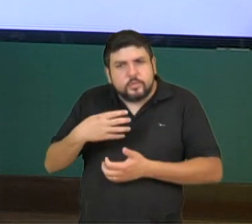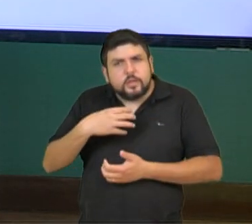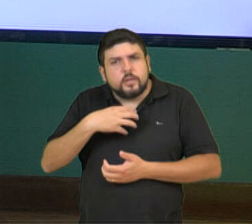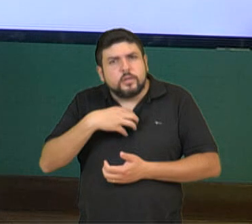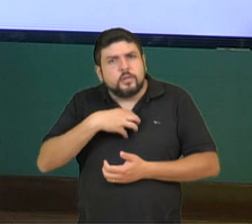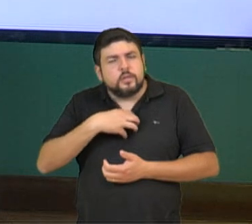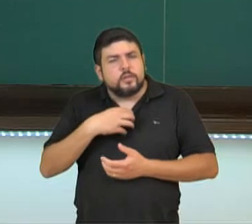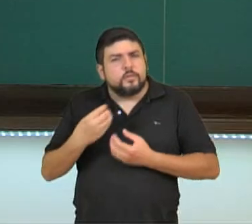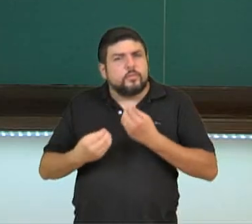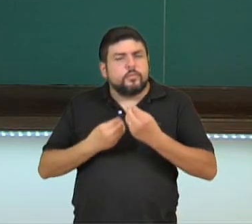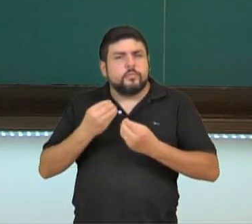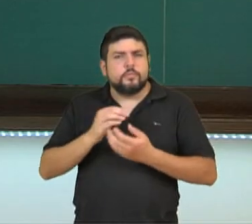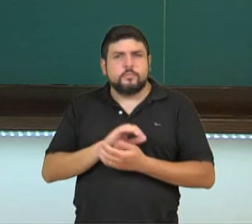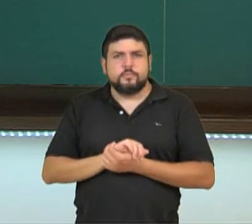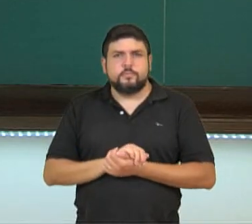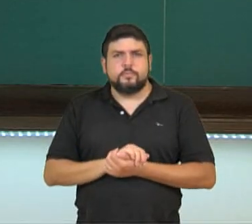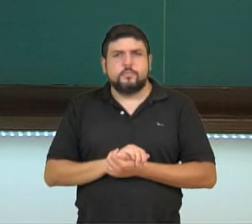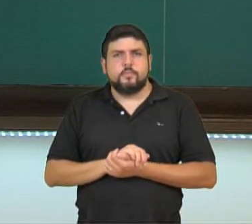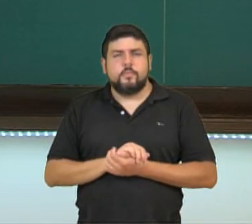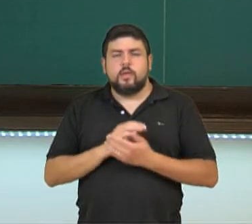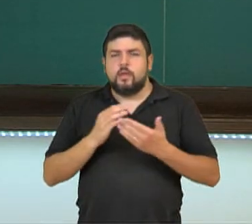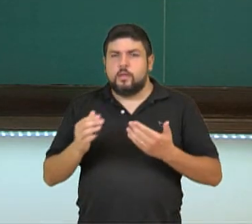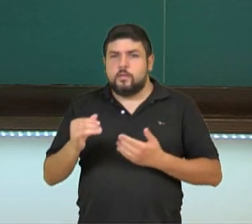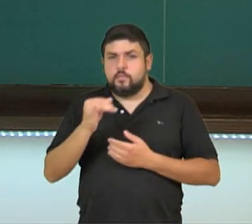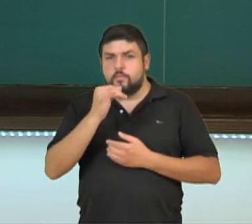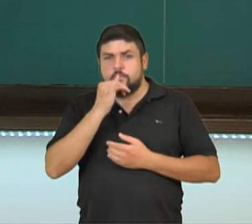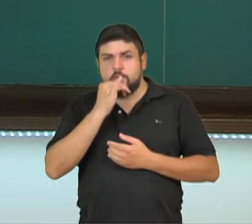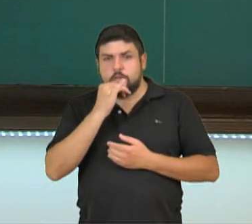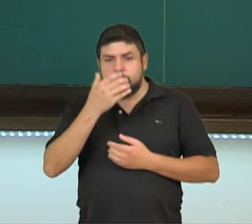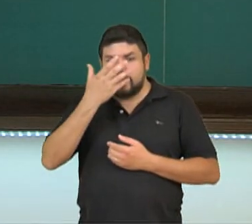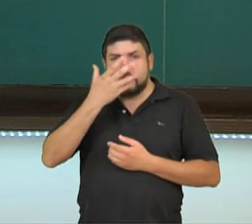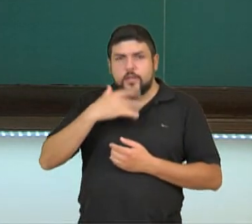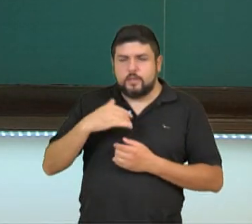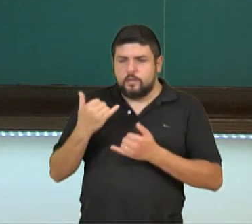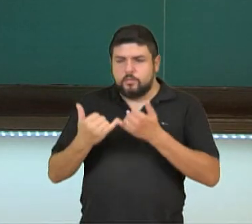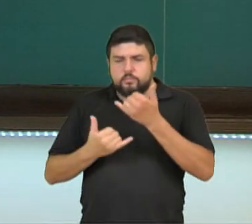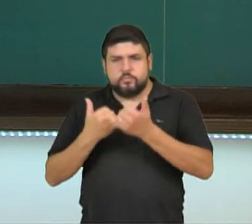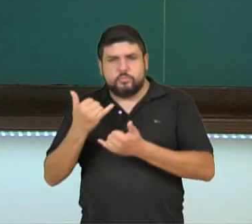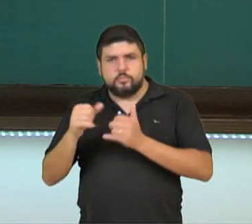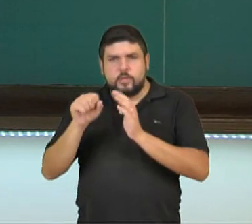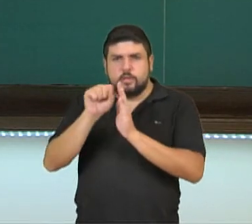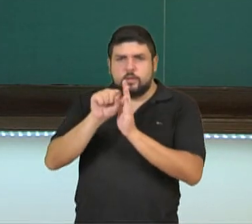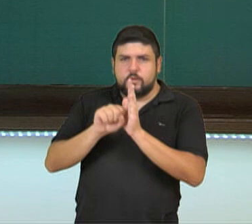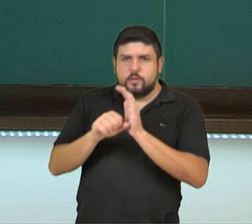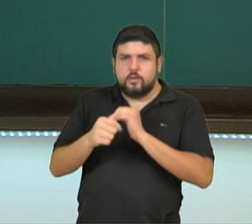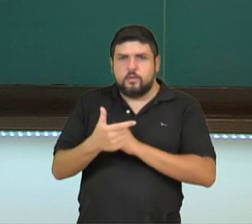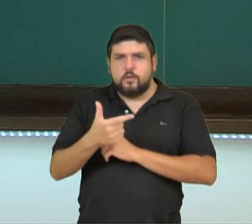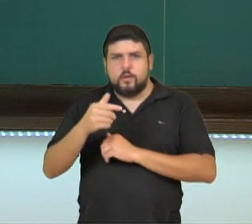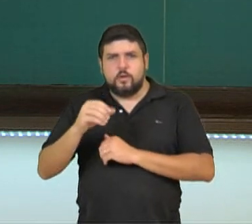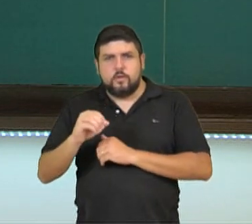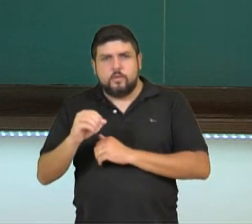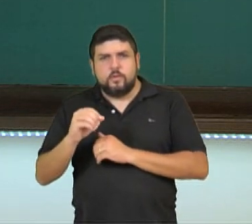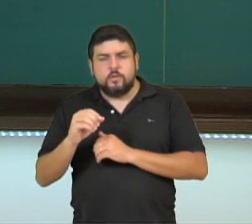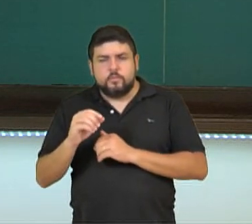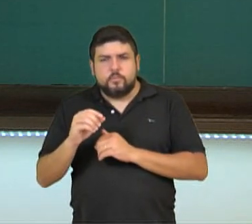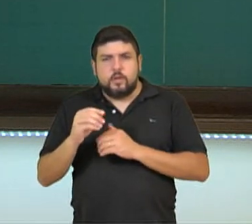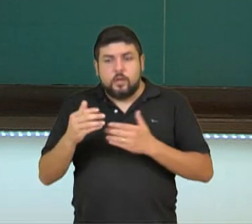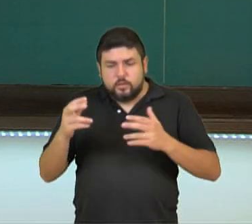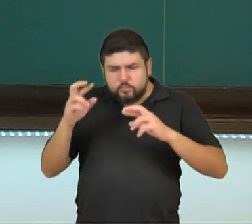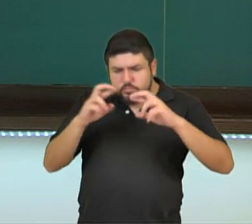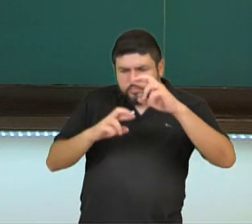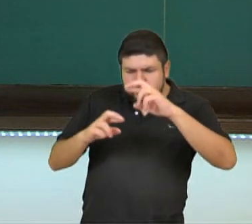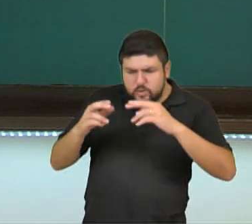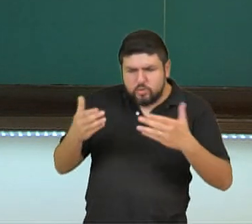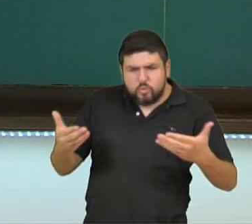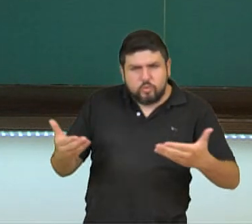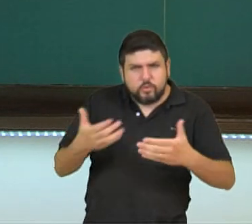elas brincavam? Então eu pego esse exemplo das crianças brincando em meados do século XX e eu analiso as crianças brincando nos dias